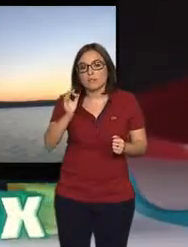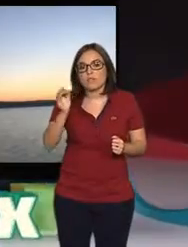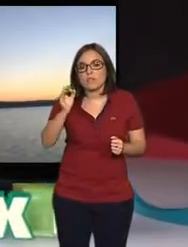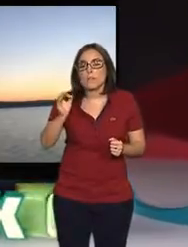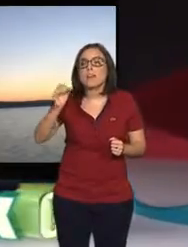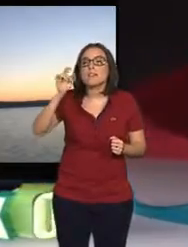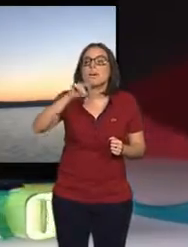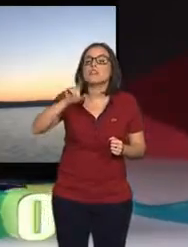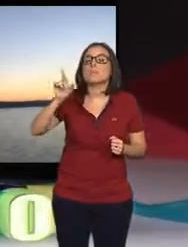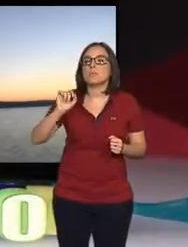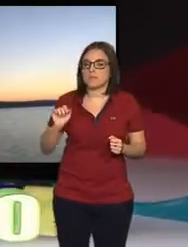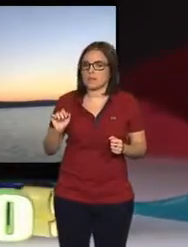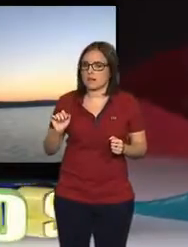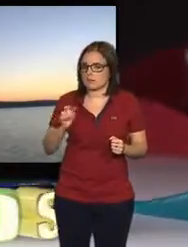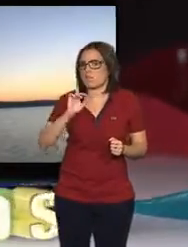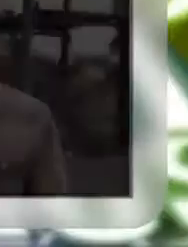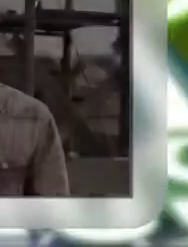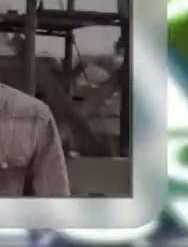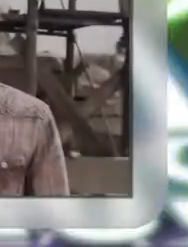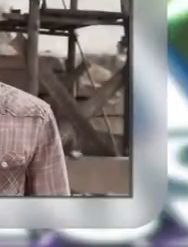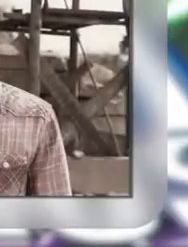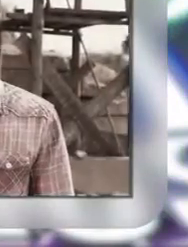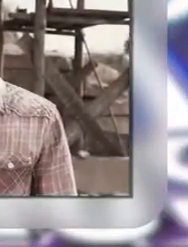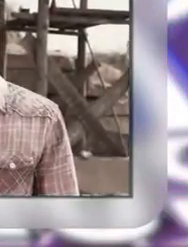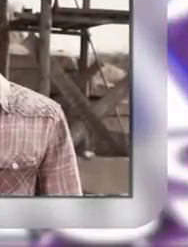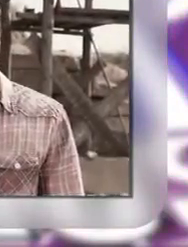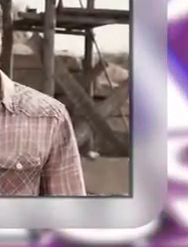sofre também debaixo de uma ponte madeira